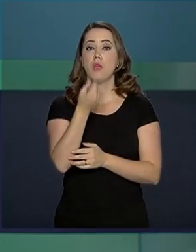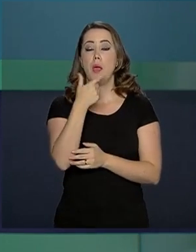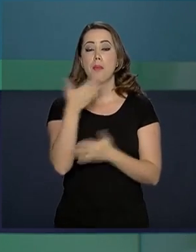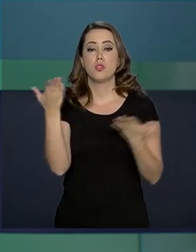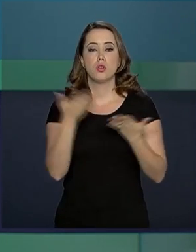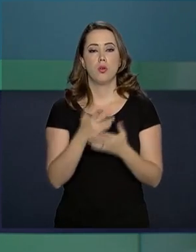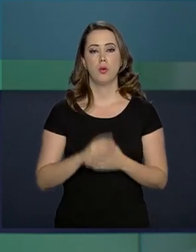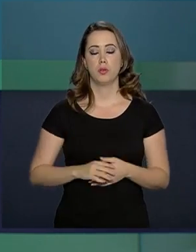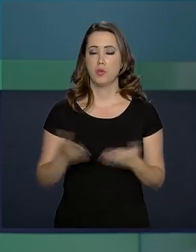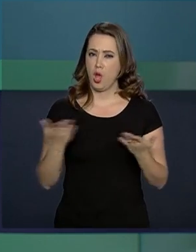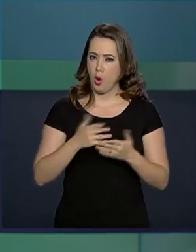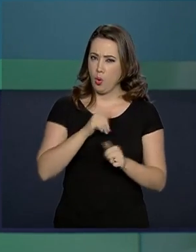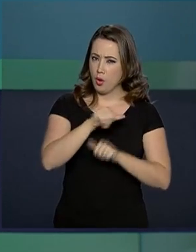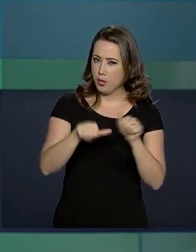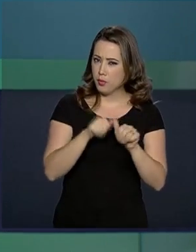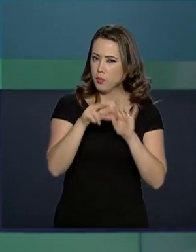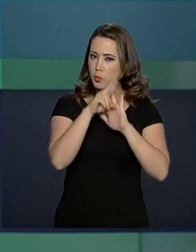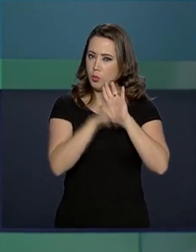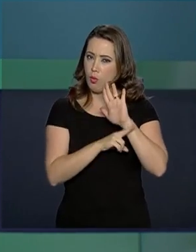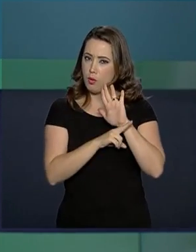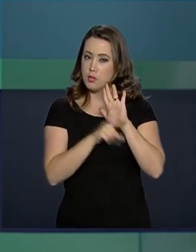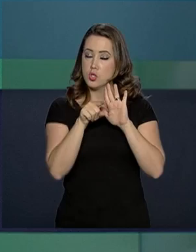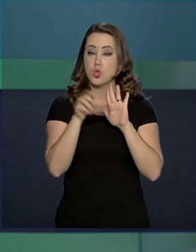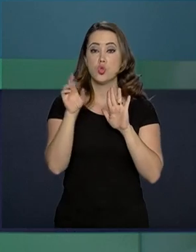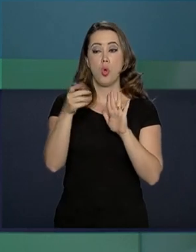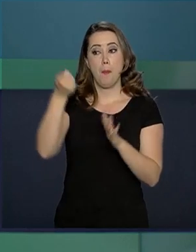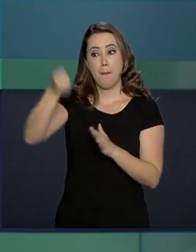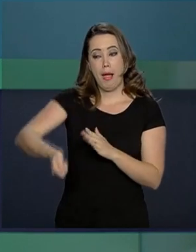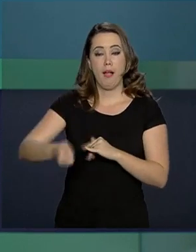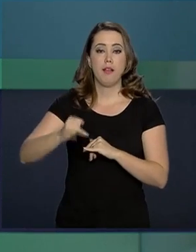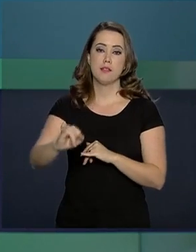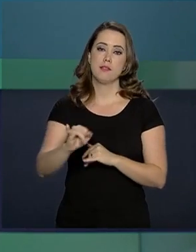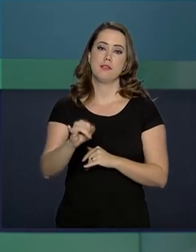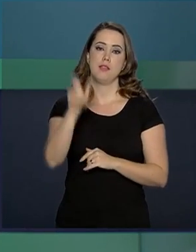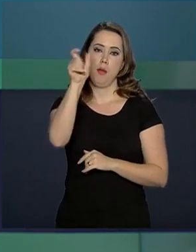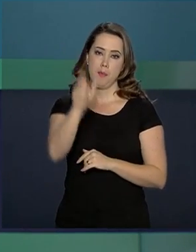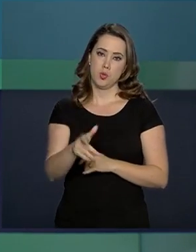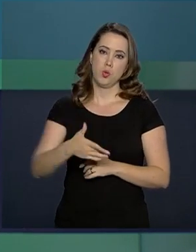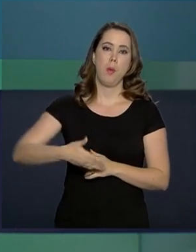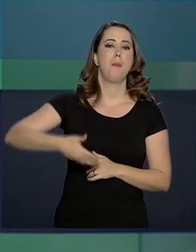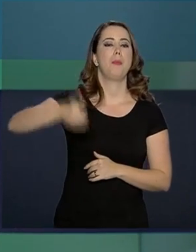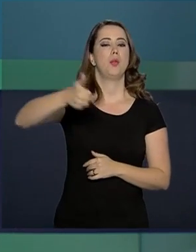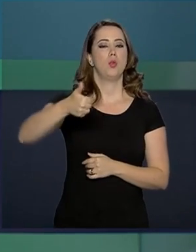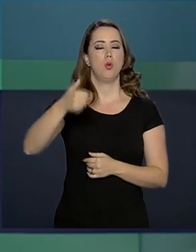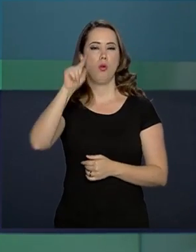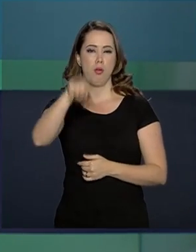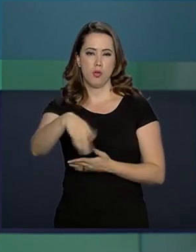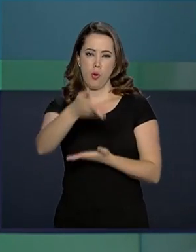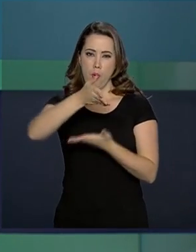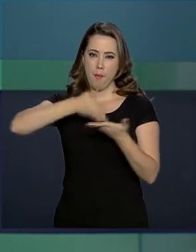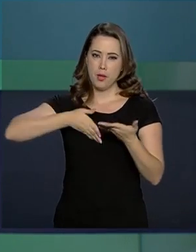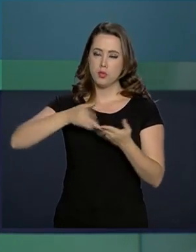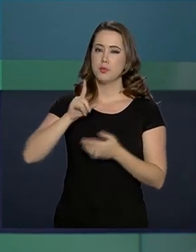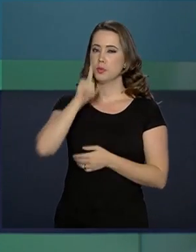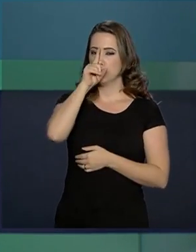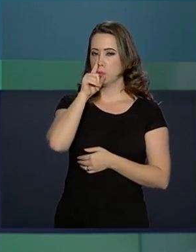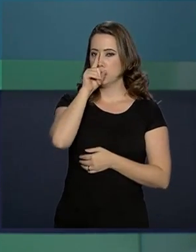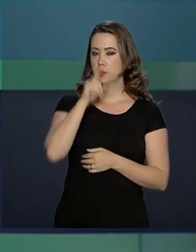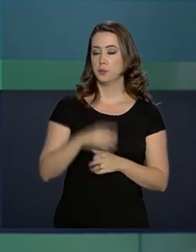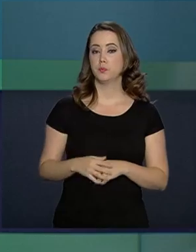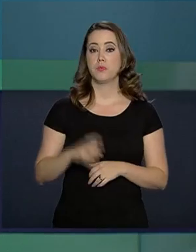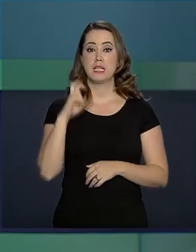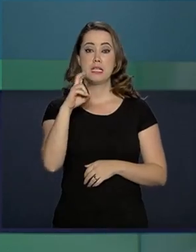custo. Pela medida, o governo só paga quando há melhora do paciente. É o chamado compartilhamento de risco.